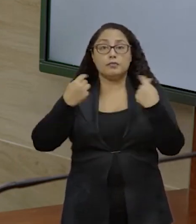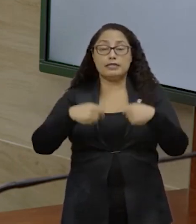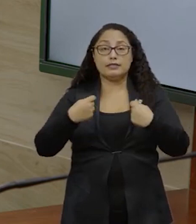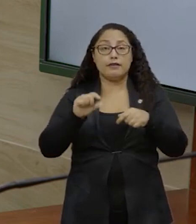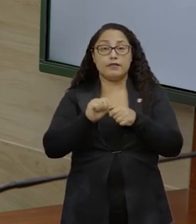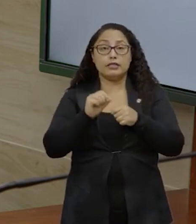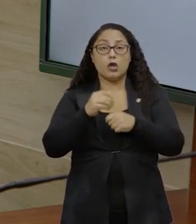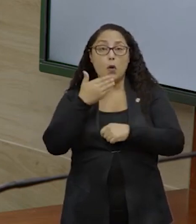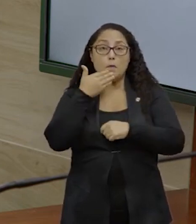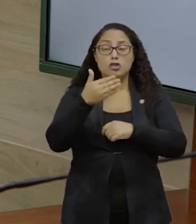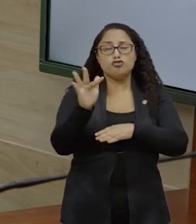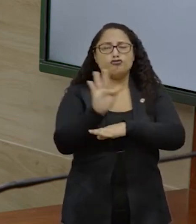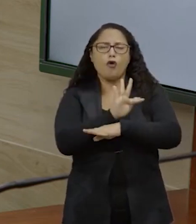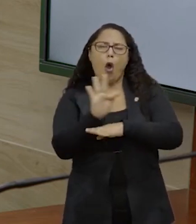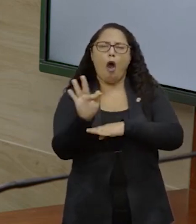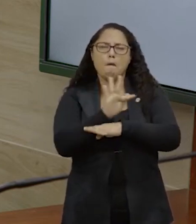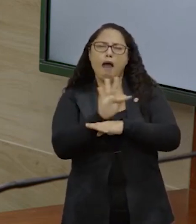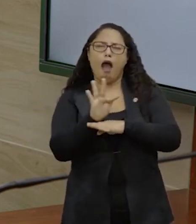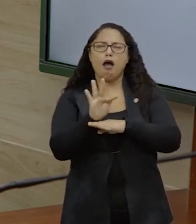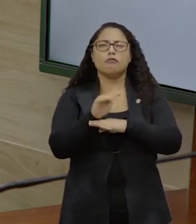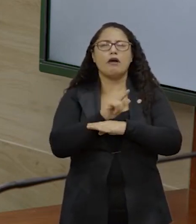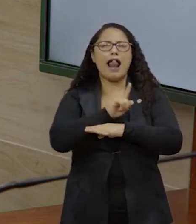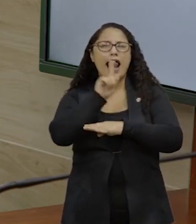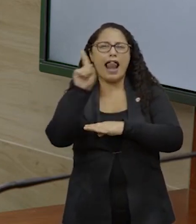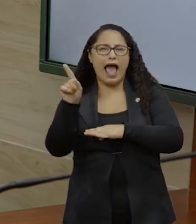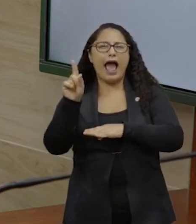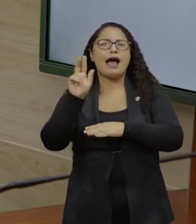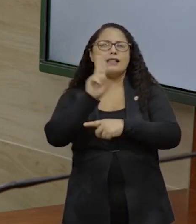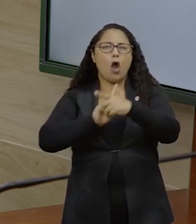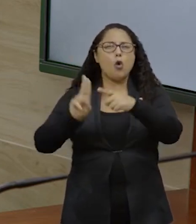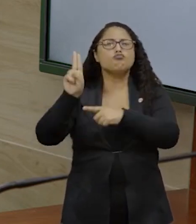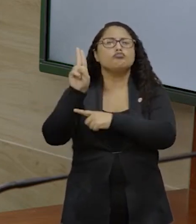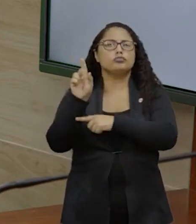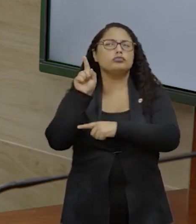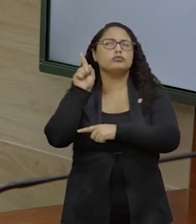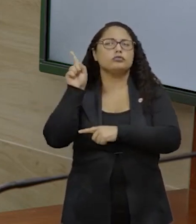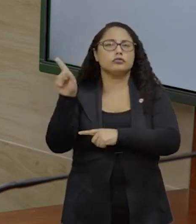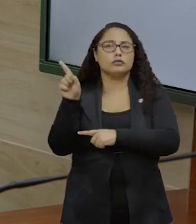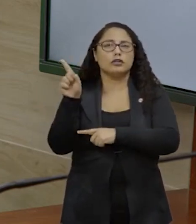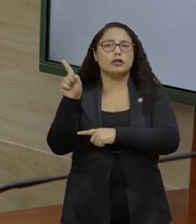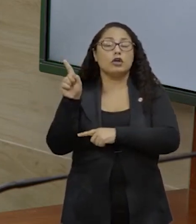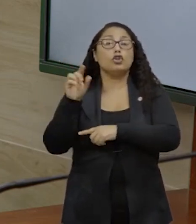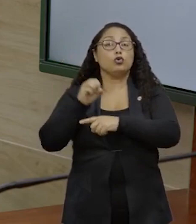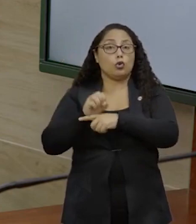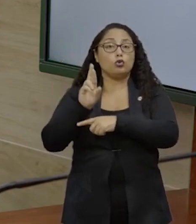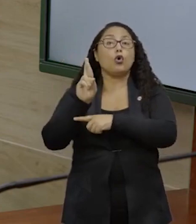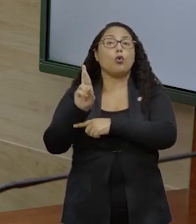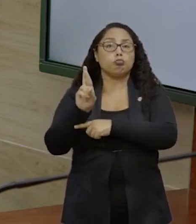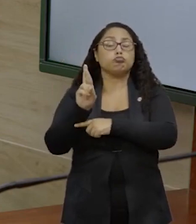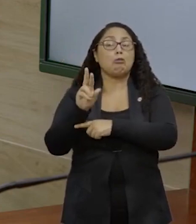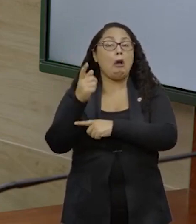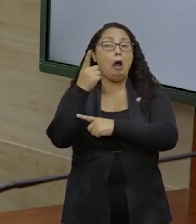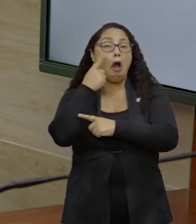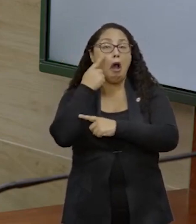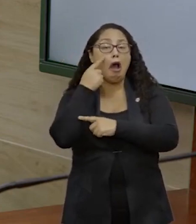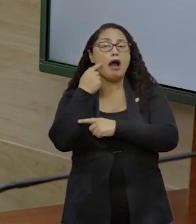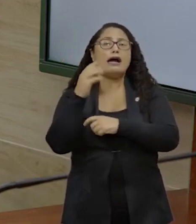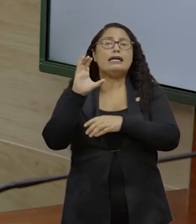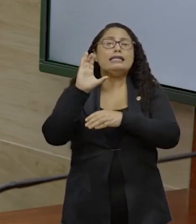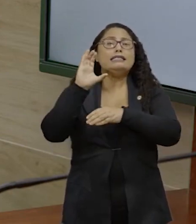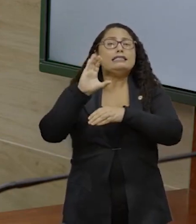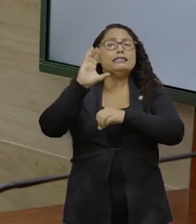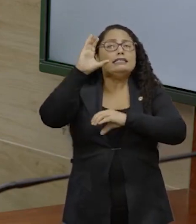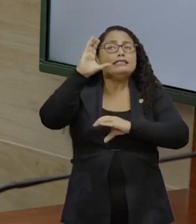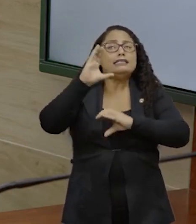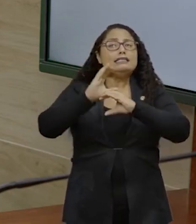fazer um pedido formal lá na minha universidade, lá no doutorado. E aí eu falei, olha, ChatGPT, eu preciso